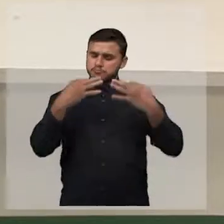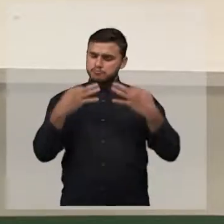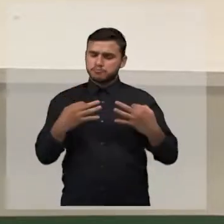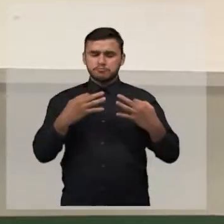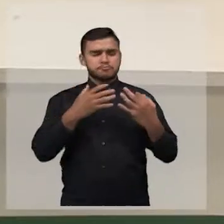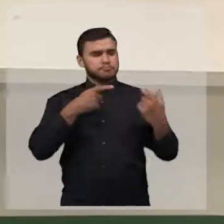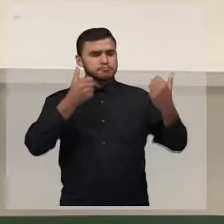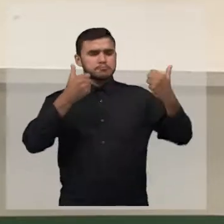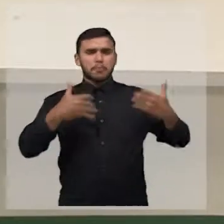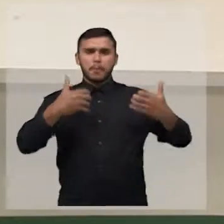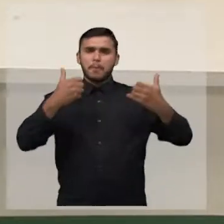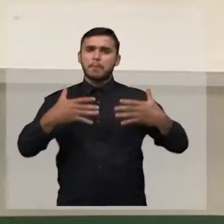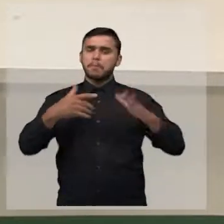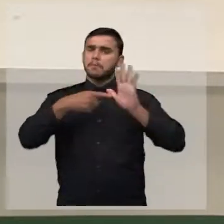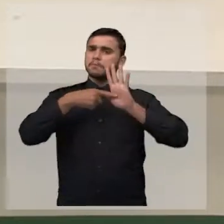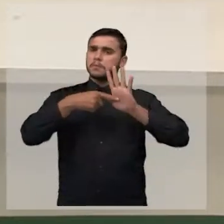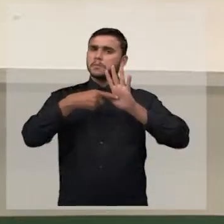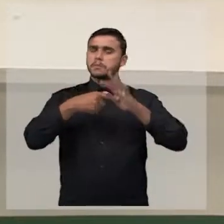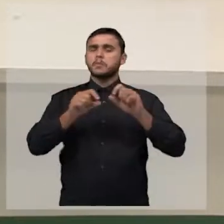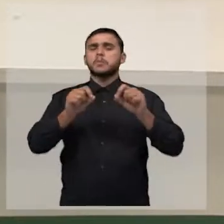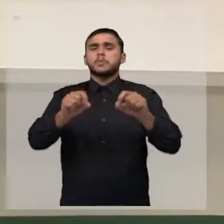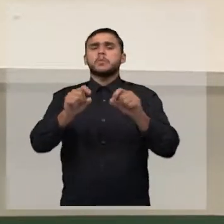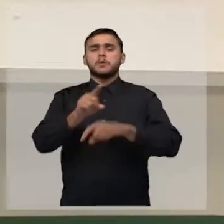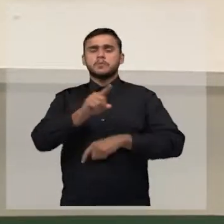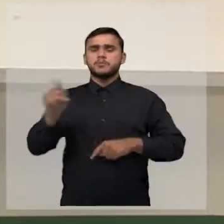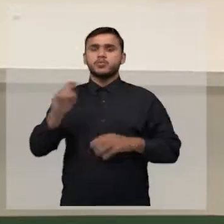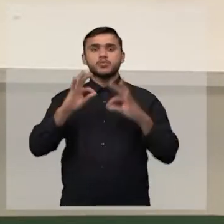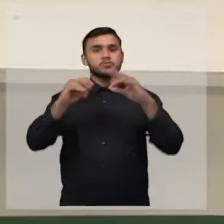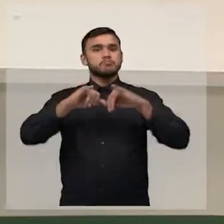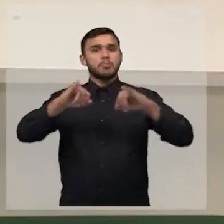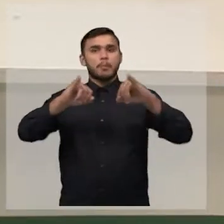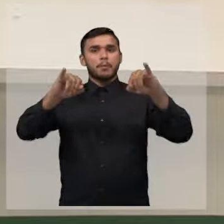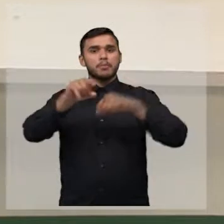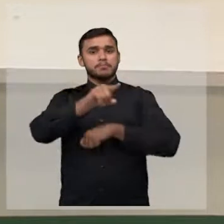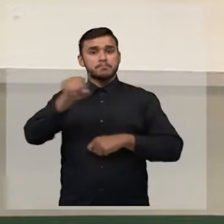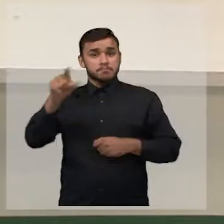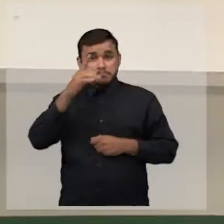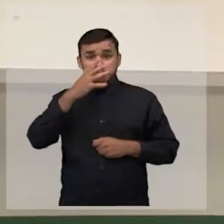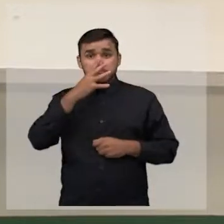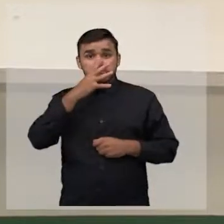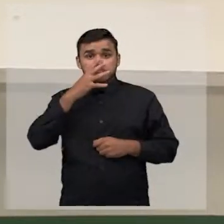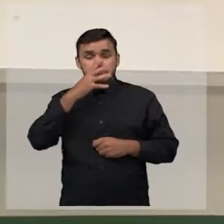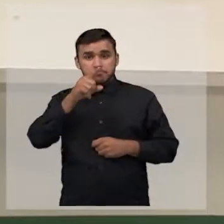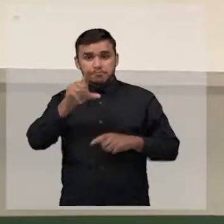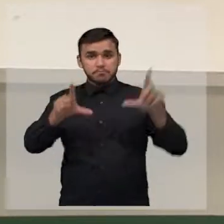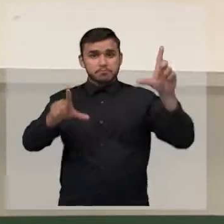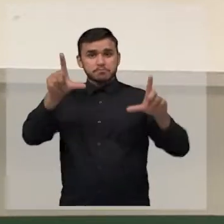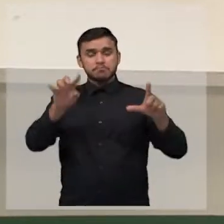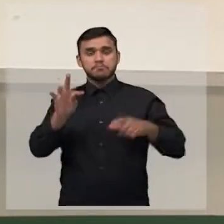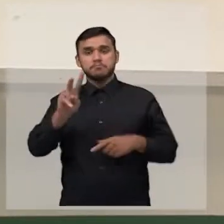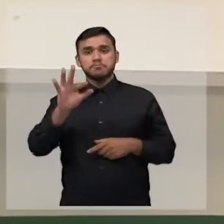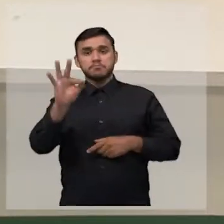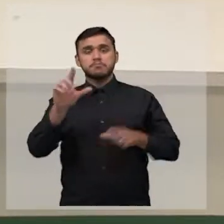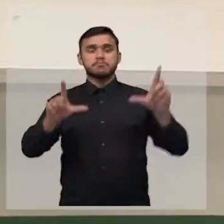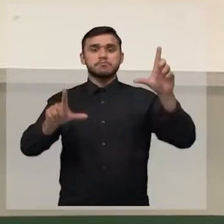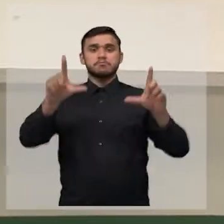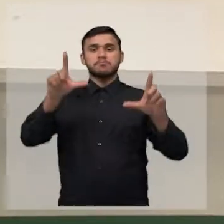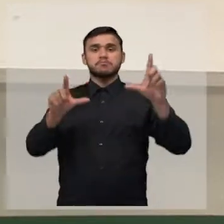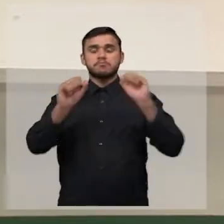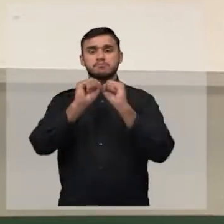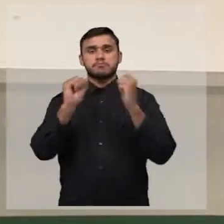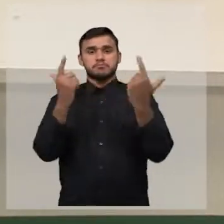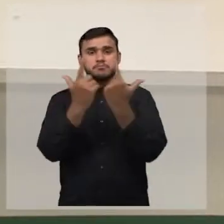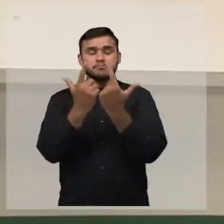preparado para as análises importantes que atualizam o público telespectador da TV Fortaleza e da TV Assembleia